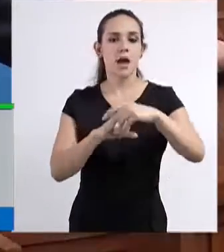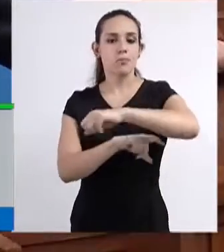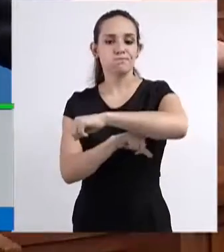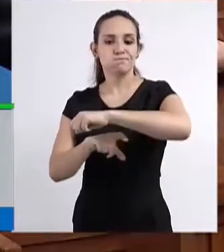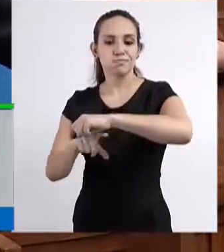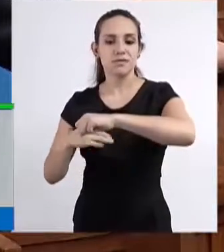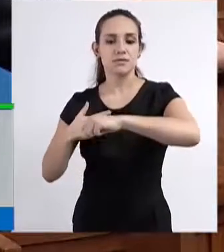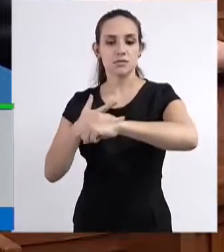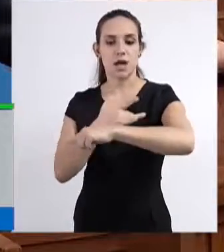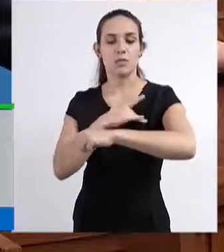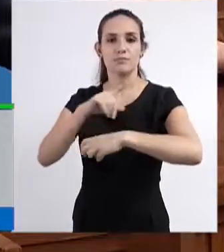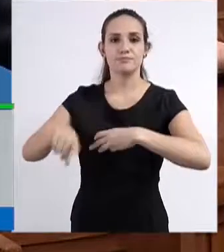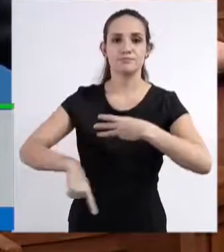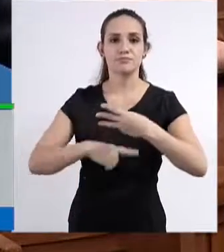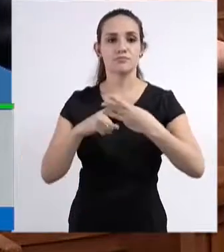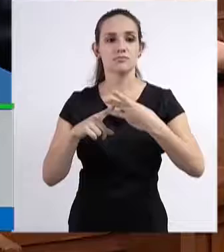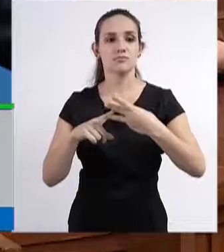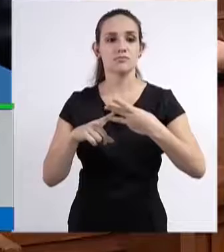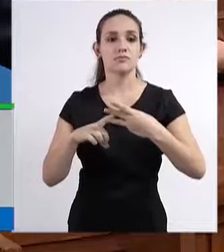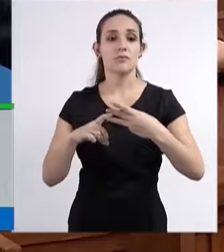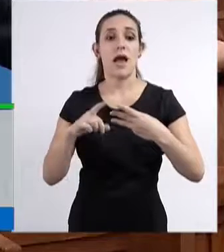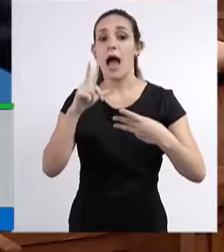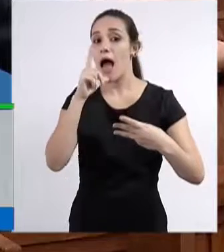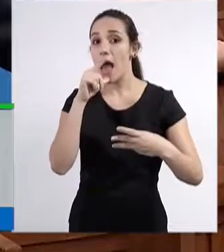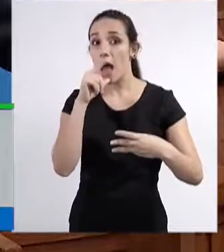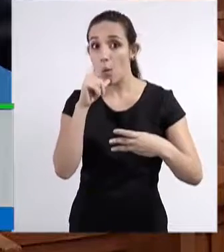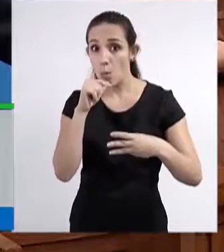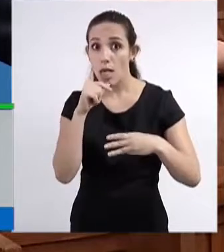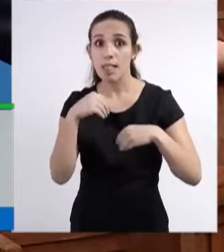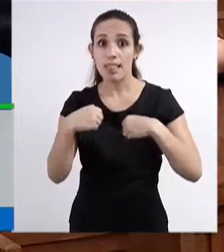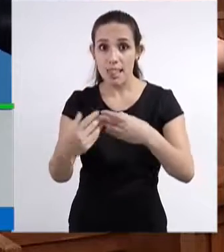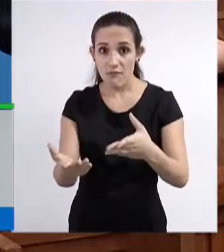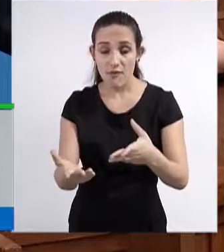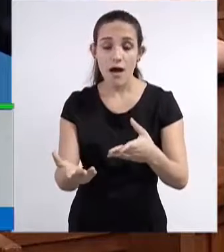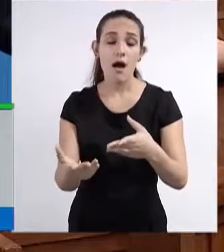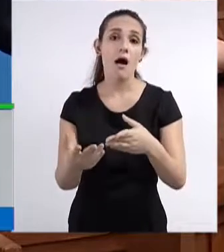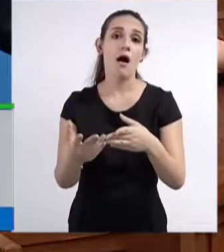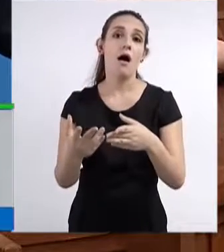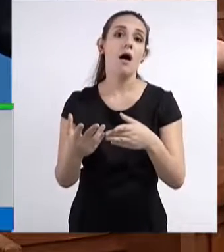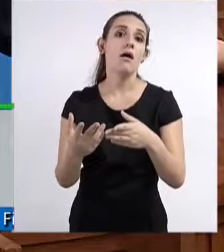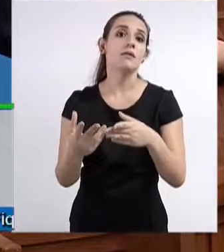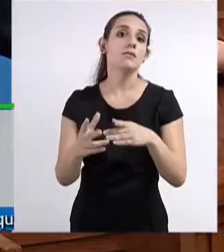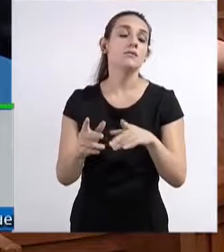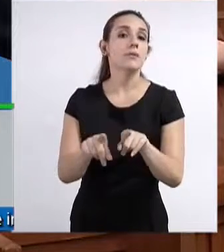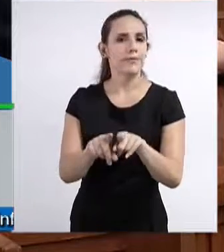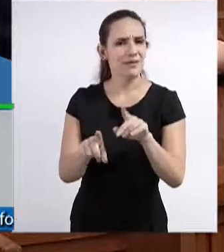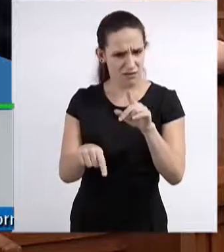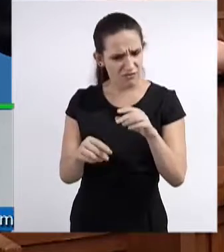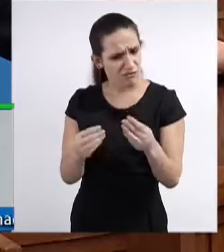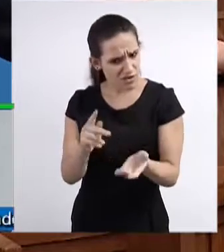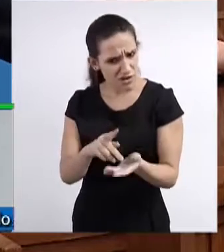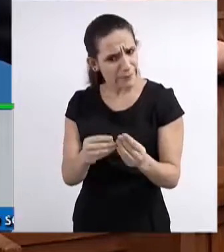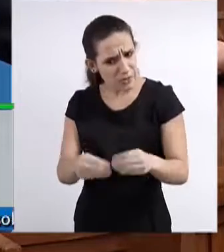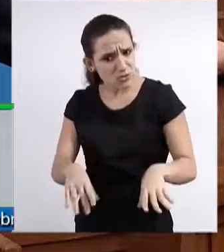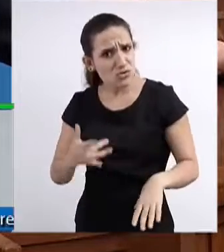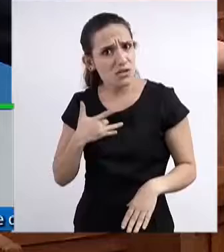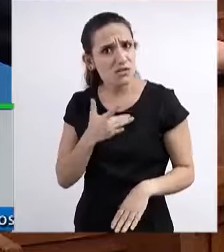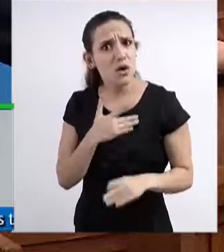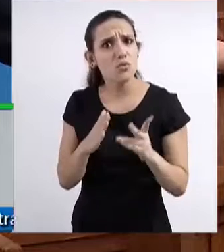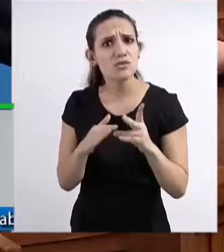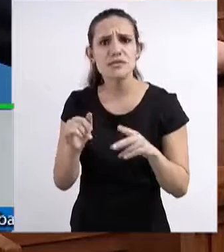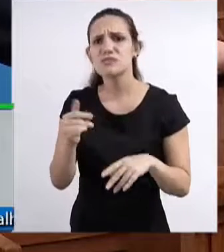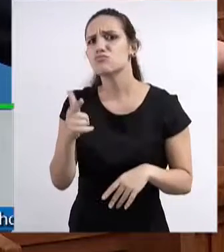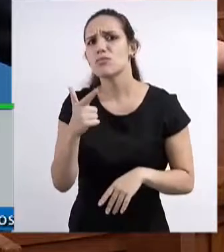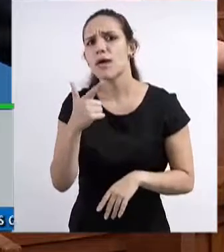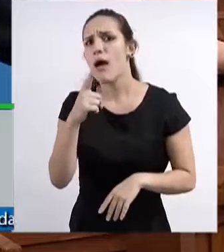saneamento, as condições de fornecimento e abastecimento de água, e é evidente que isso impacta na saúde do índio. Se você não tem uma água